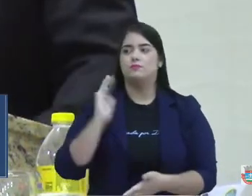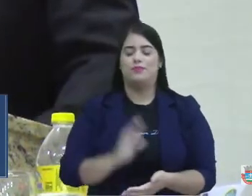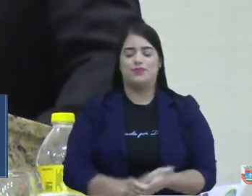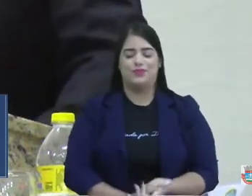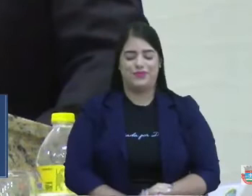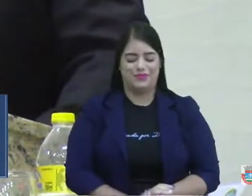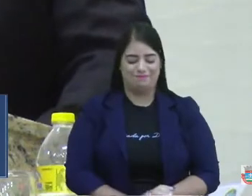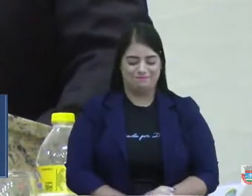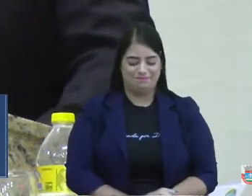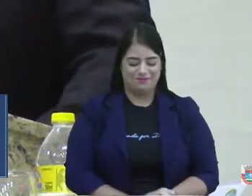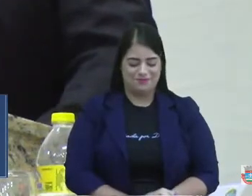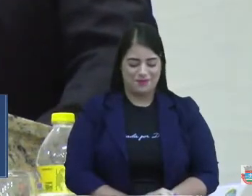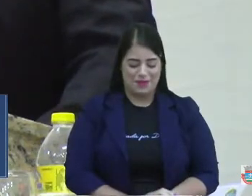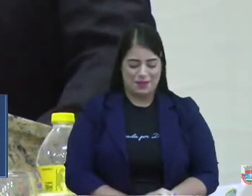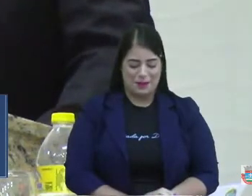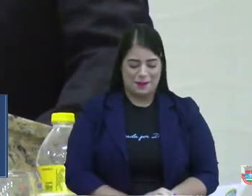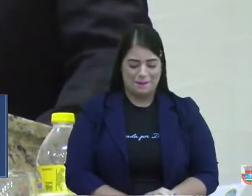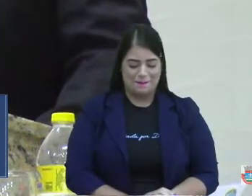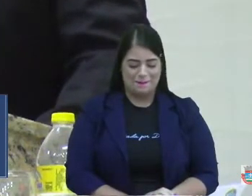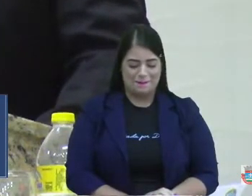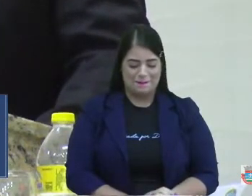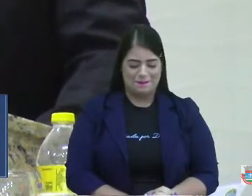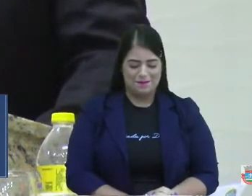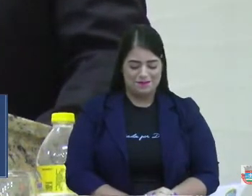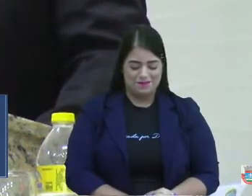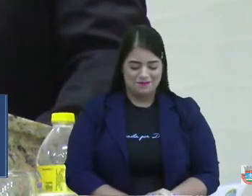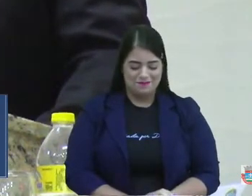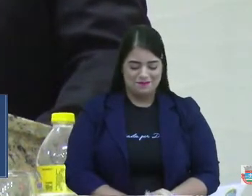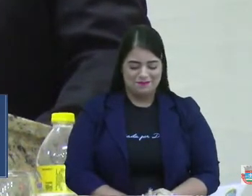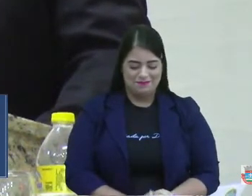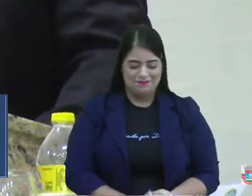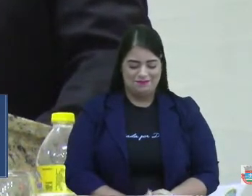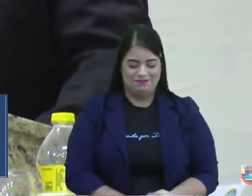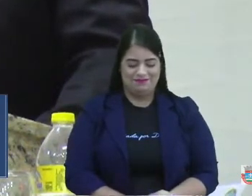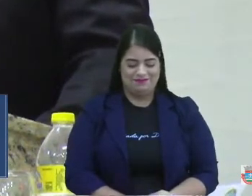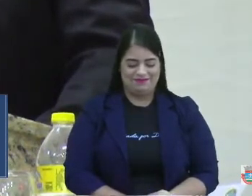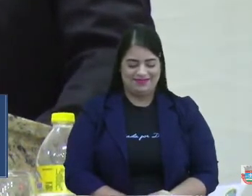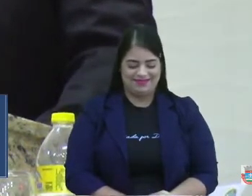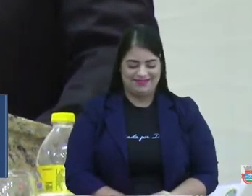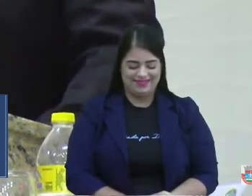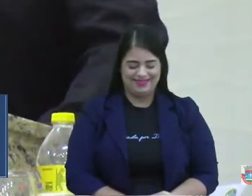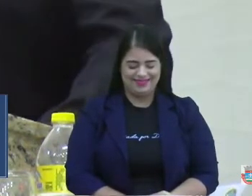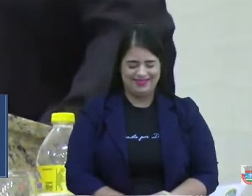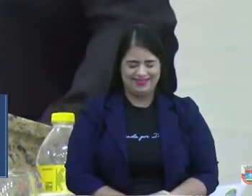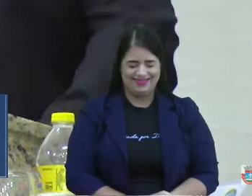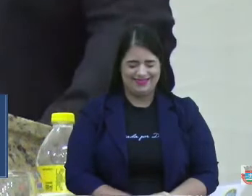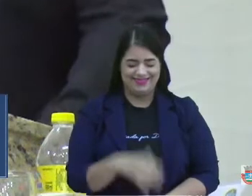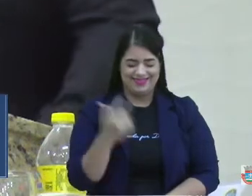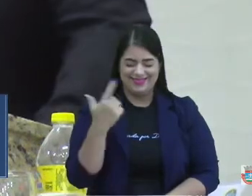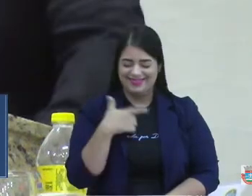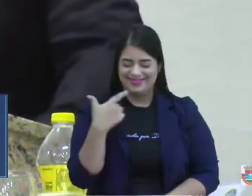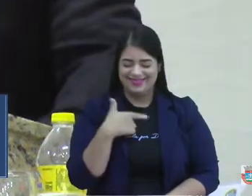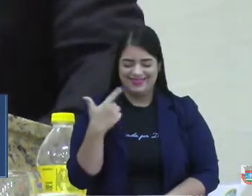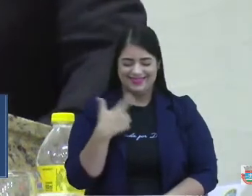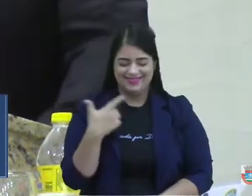deu. Caiu esse Pachequinho, tá desmaiando aí, caiu. Levanta,